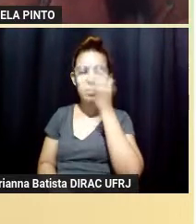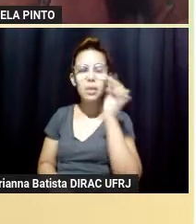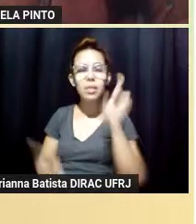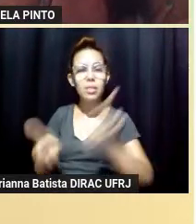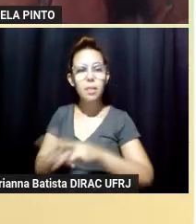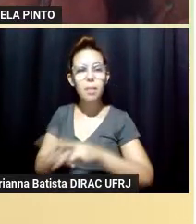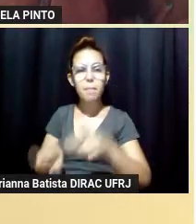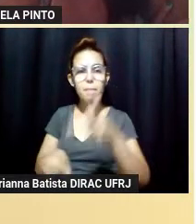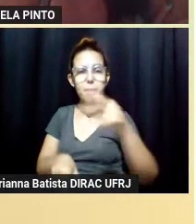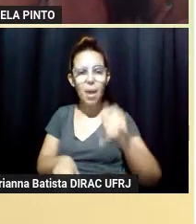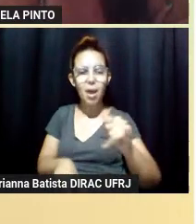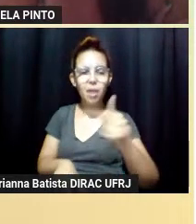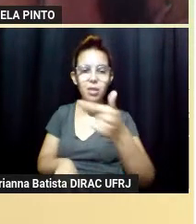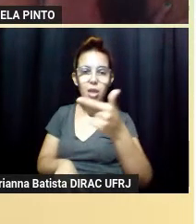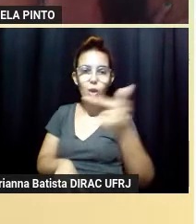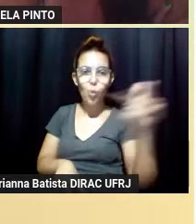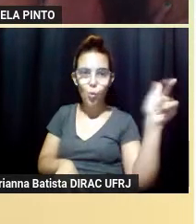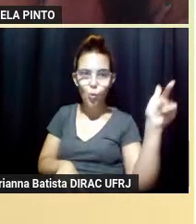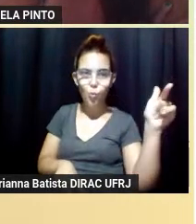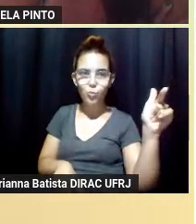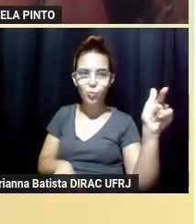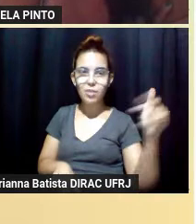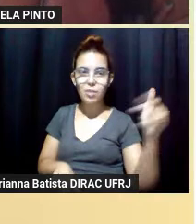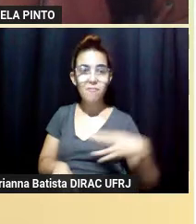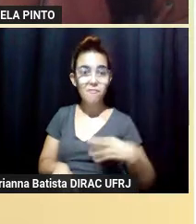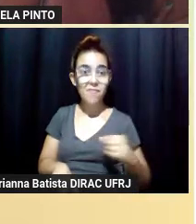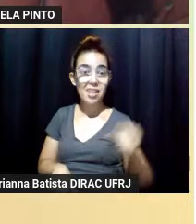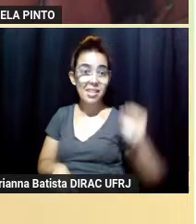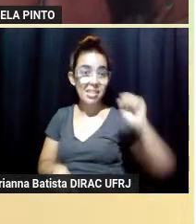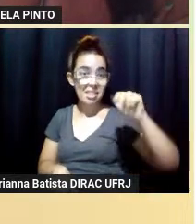ser pais e a cuidar, né?